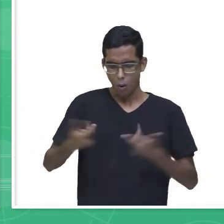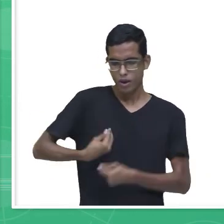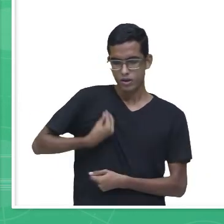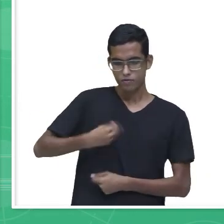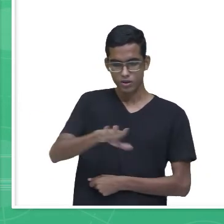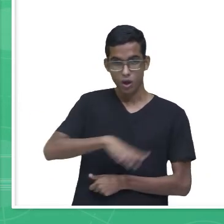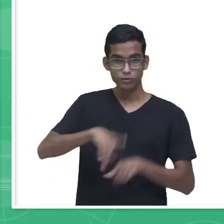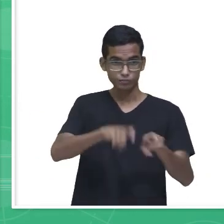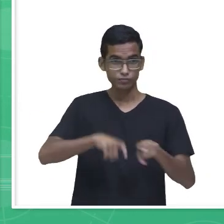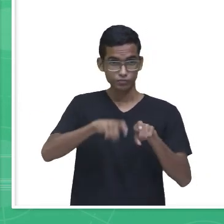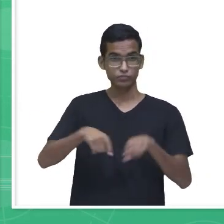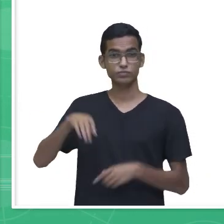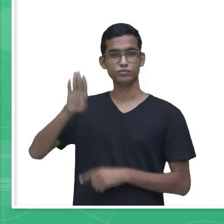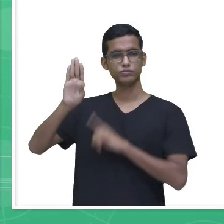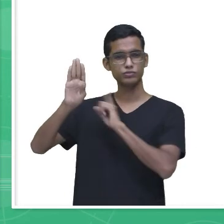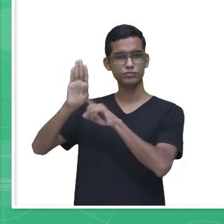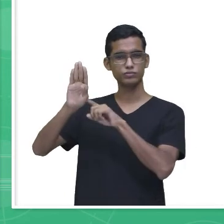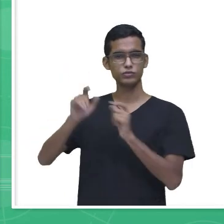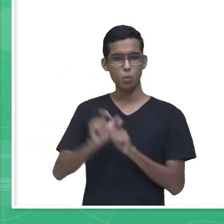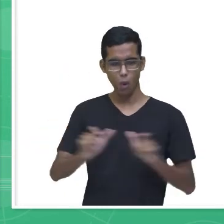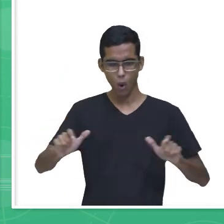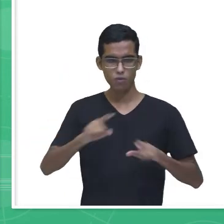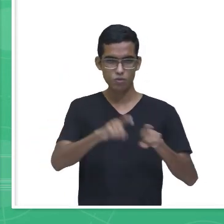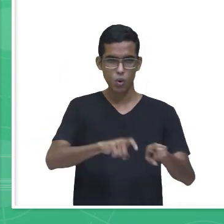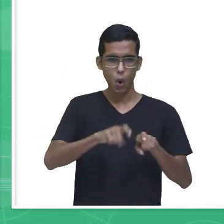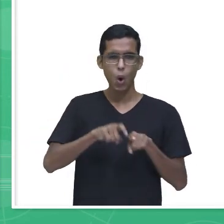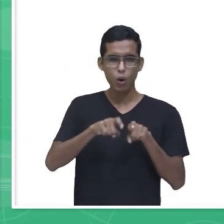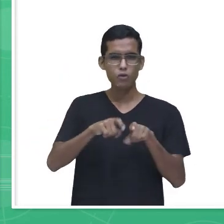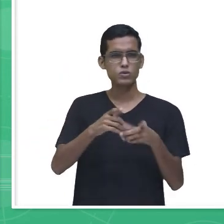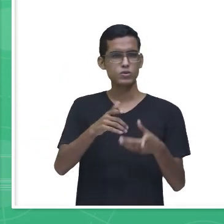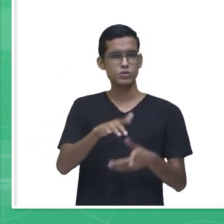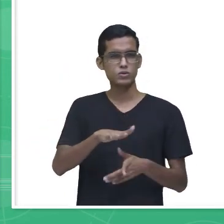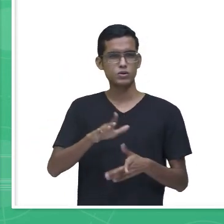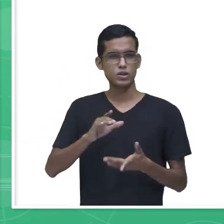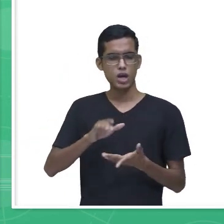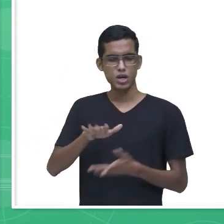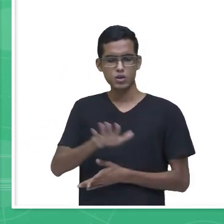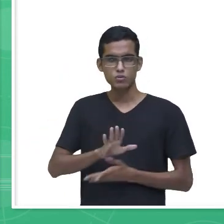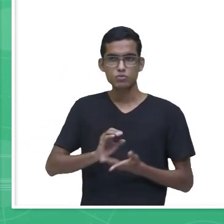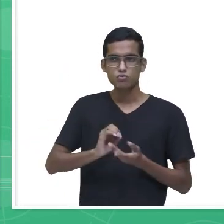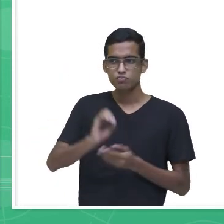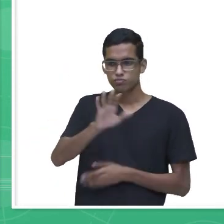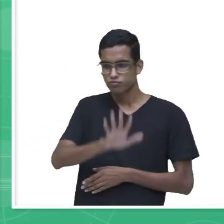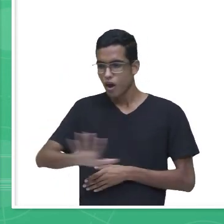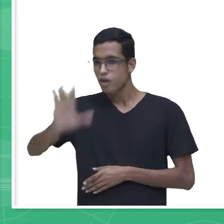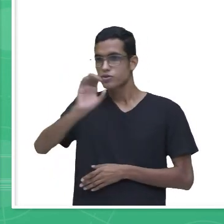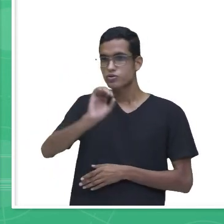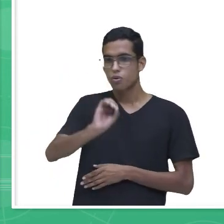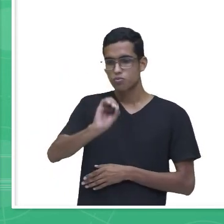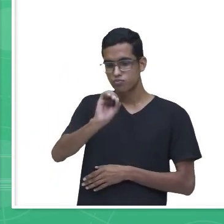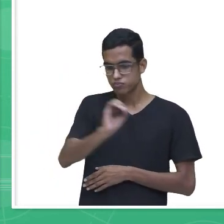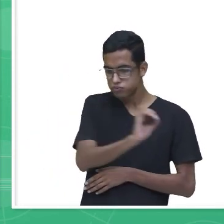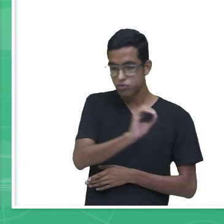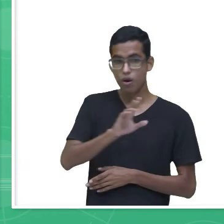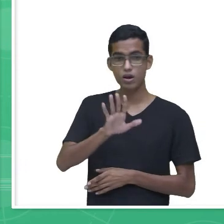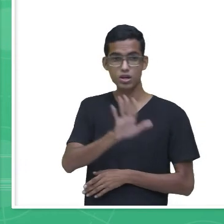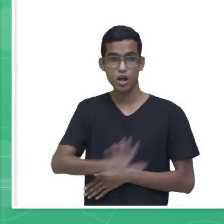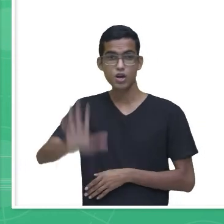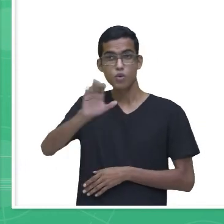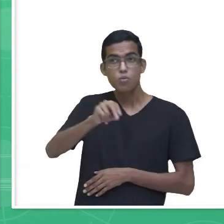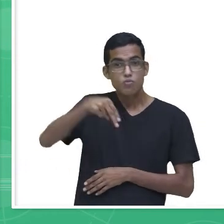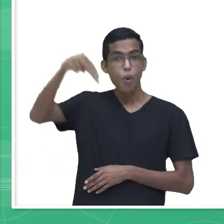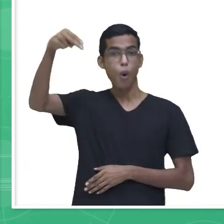a expansão das fronteiras agrícolas em direção ao oeste e ao noroeste do país e a mecanização